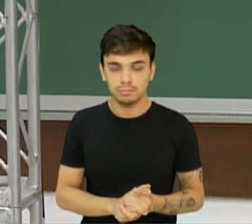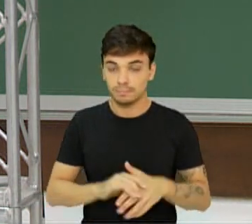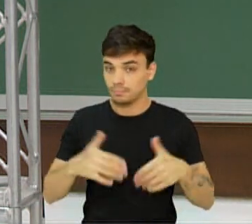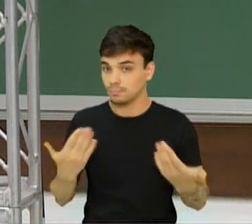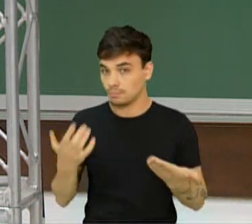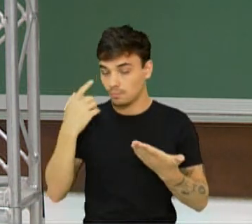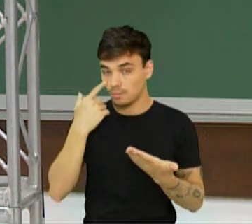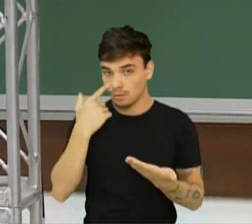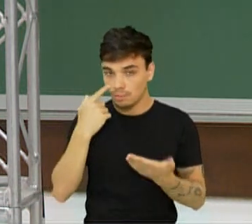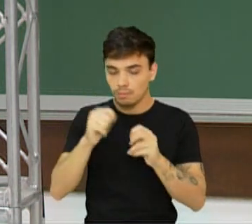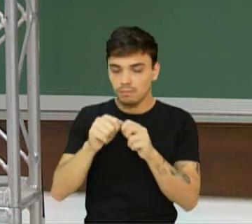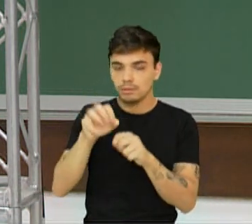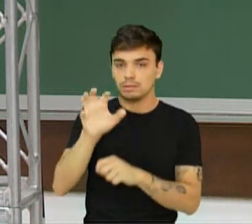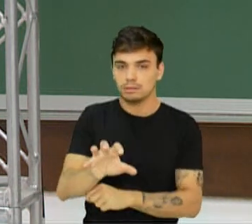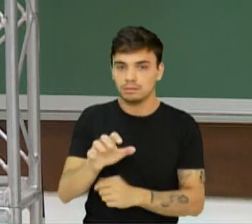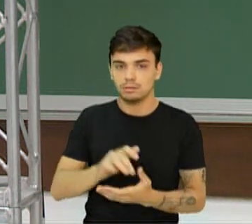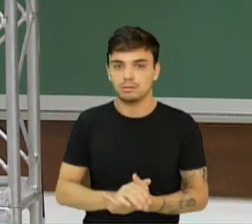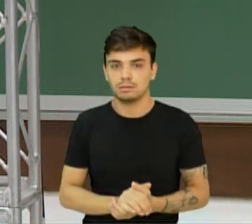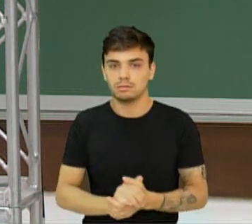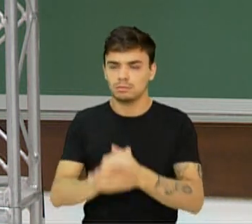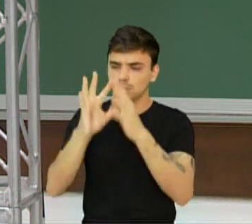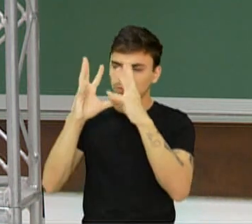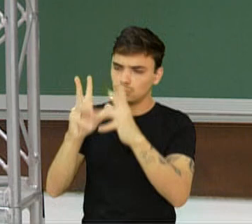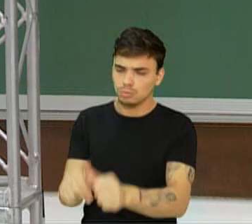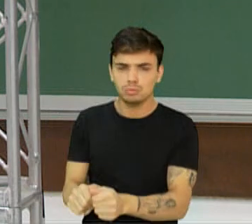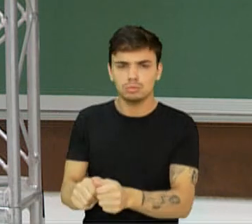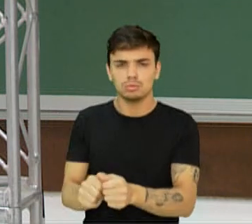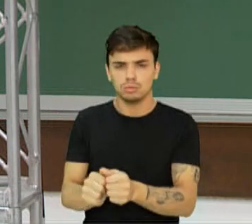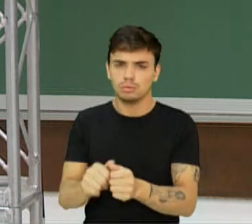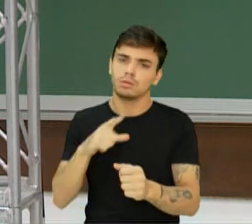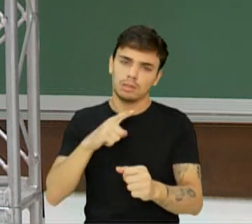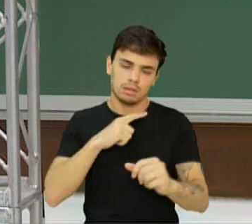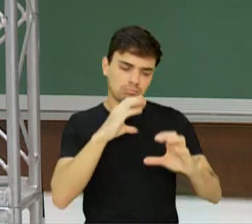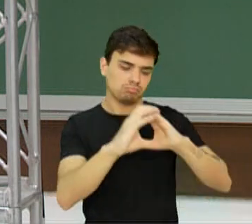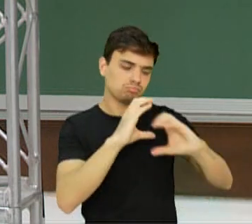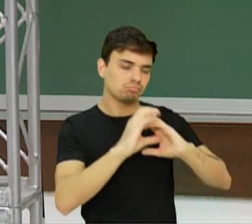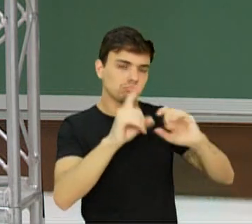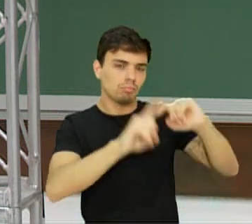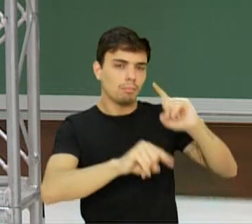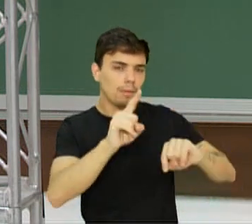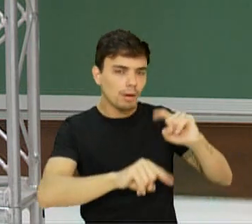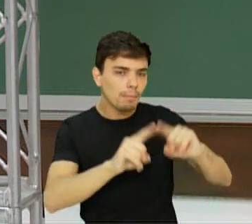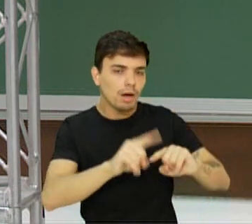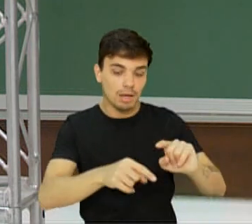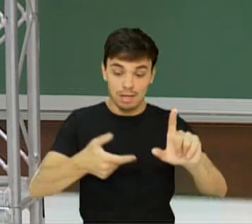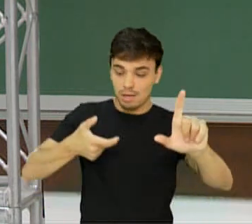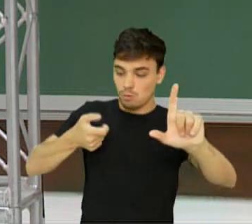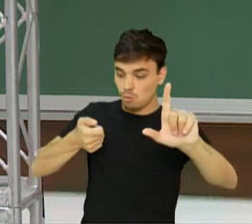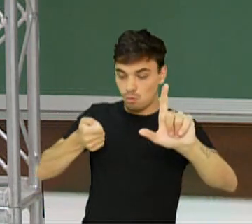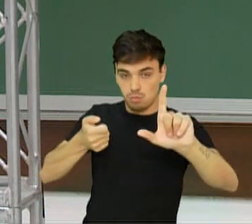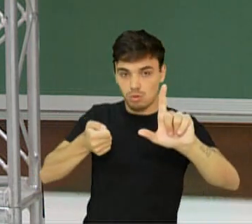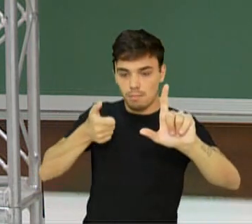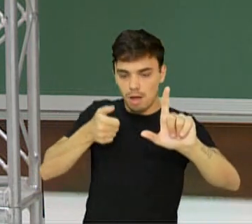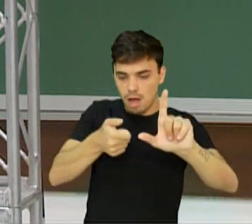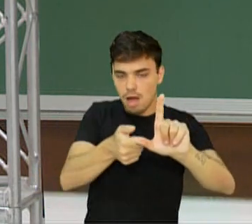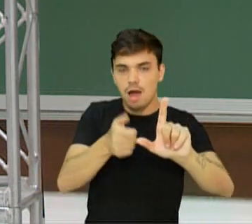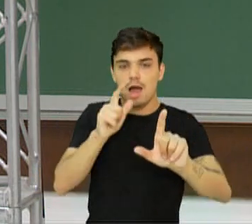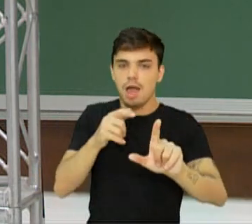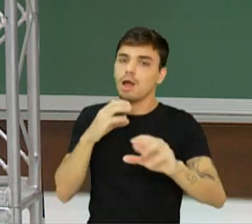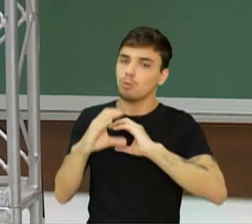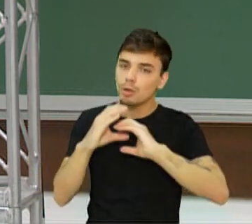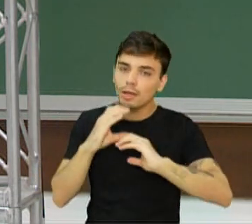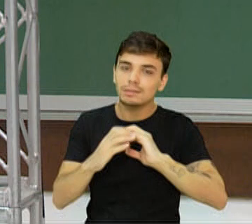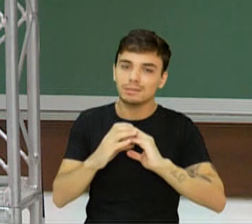Então, para fazer isso, como todos os aparelhos de comunicação funcionam, o aparelho de controle remoto está se comunicando com o aparelho que você está